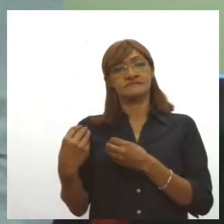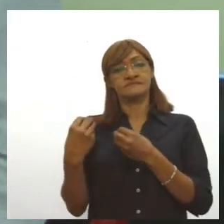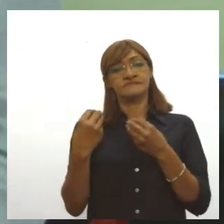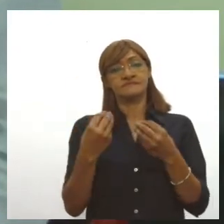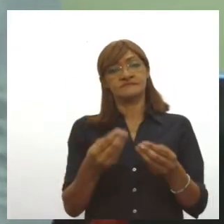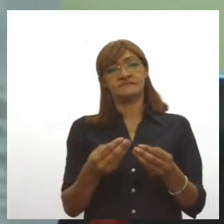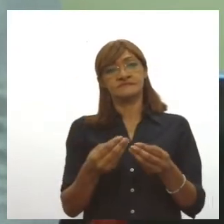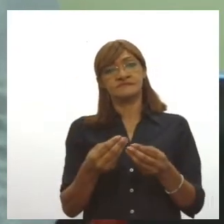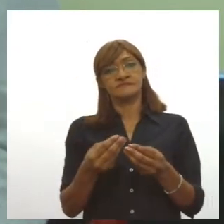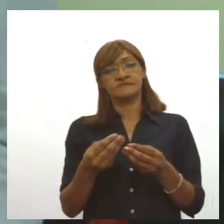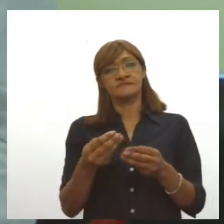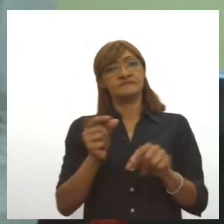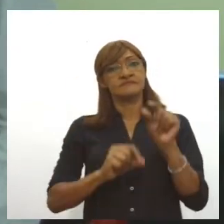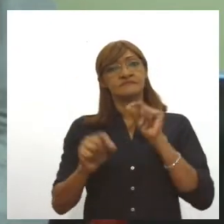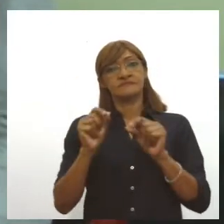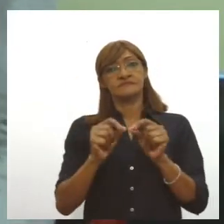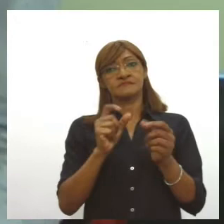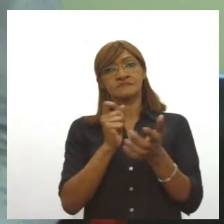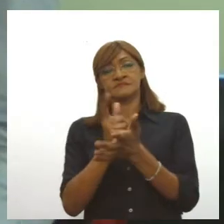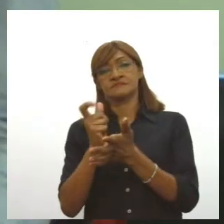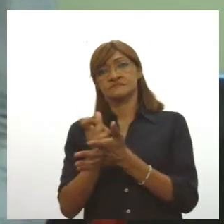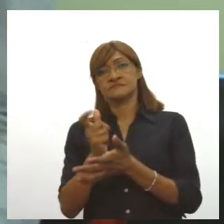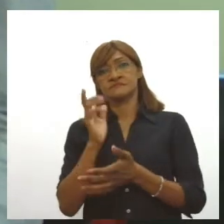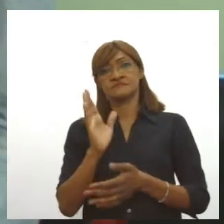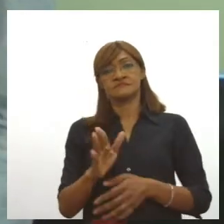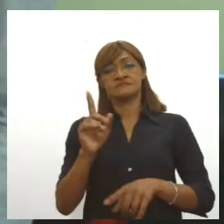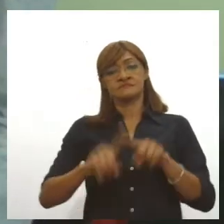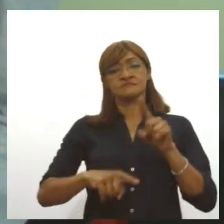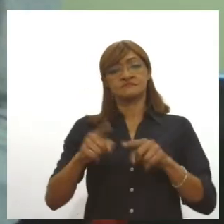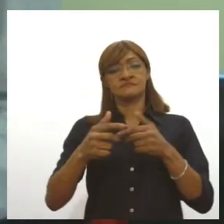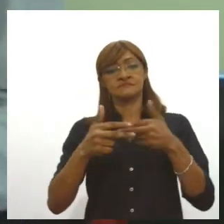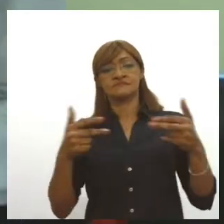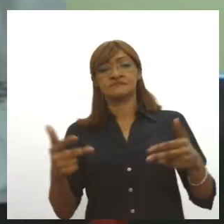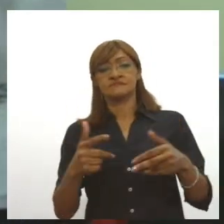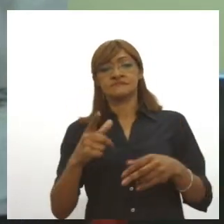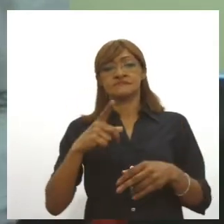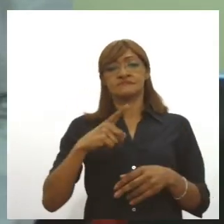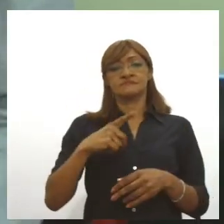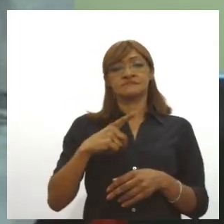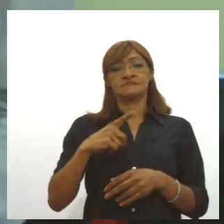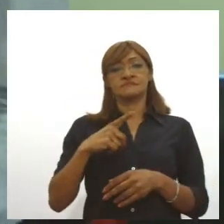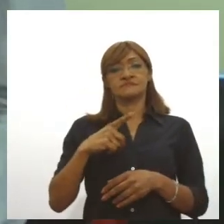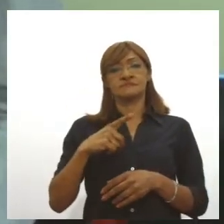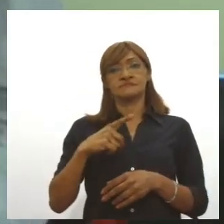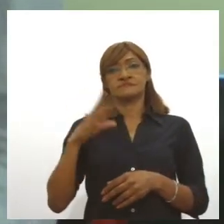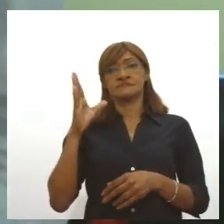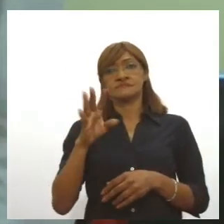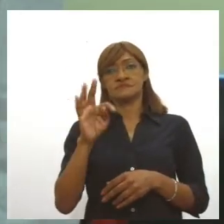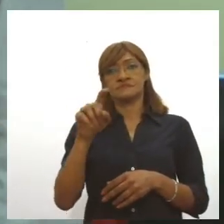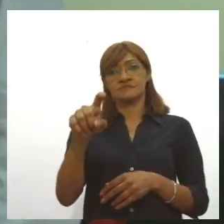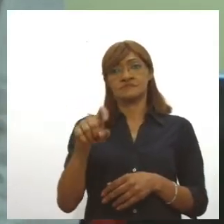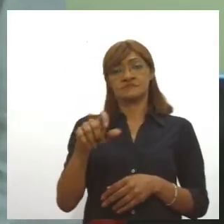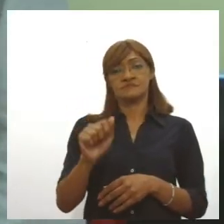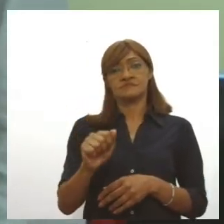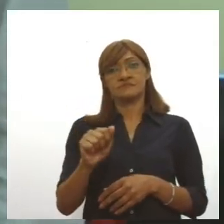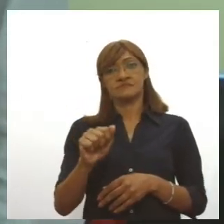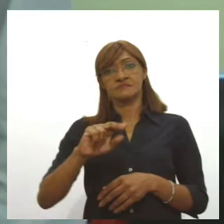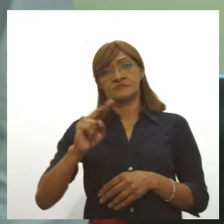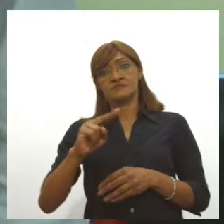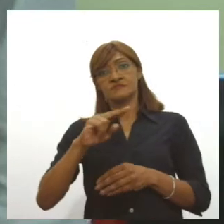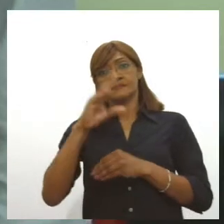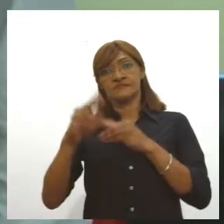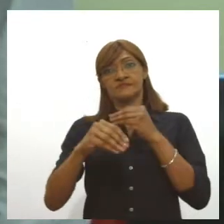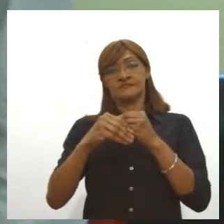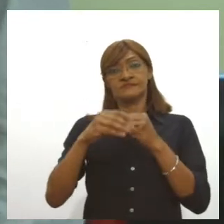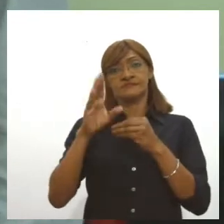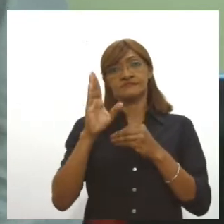que compõe o preço de fato do produto, e se vai existir incidência de taxa de frete ou valores adicionais, e também o prazo